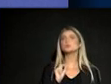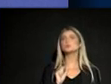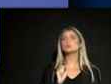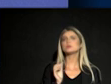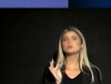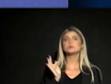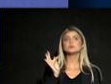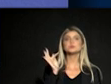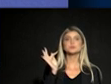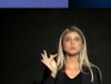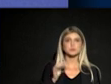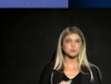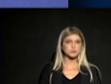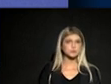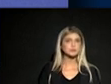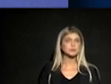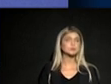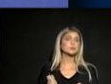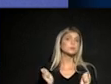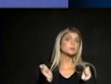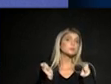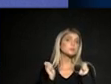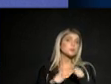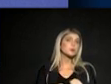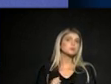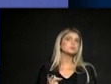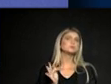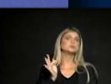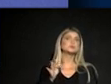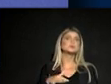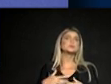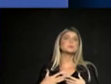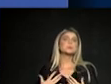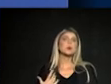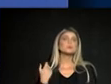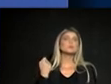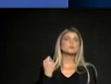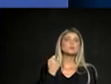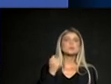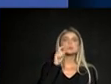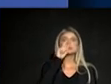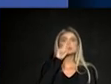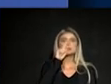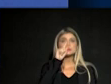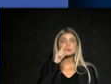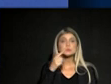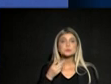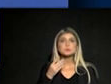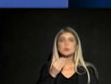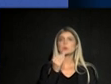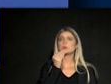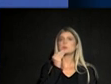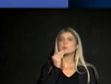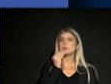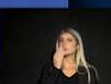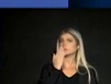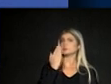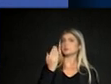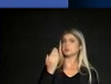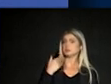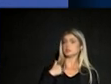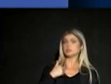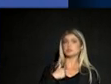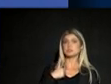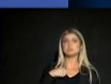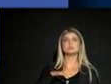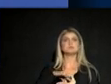vai acontecer ou o que pode acontecer ou quais são os riscos e oportunidades que estão na frente de nós,